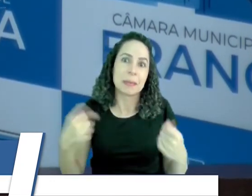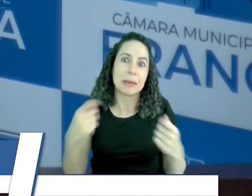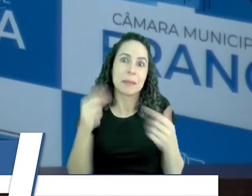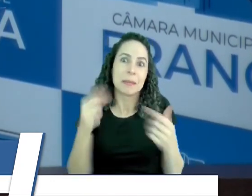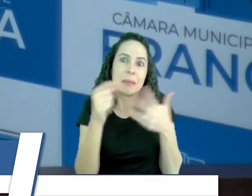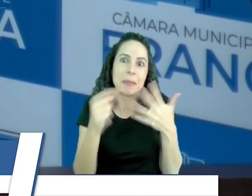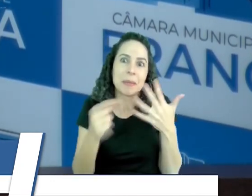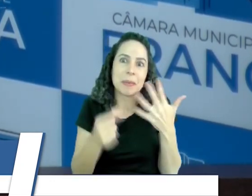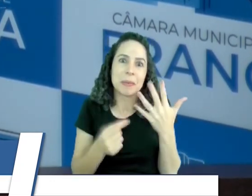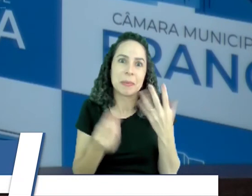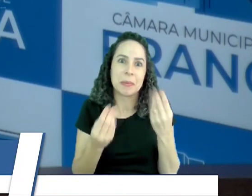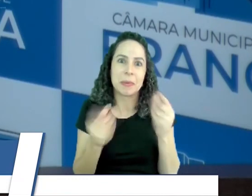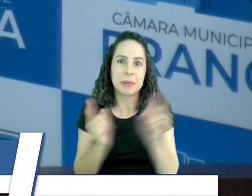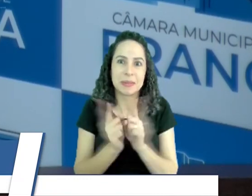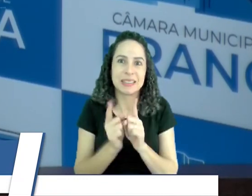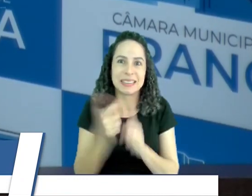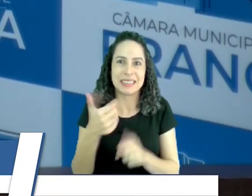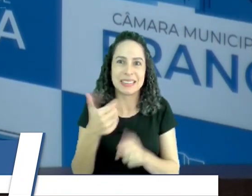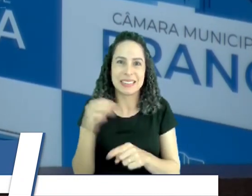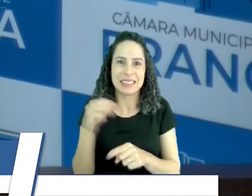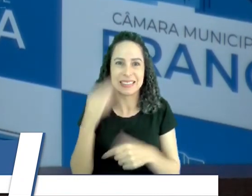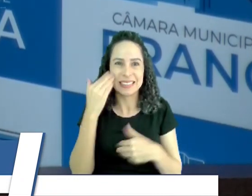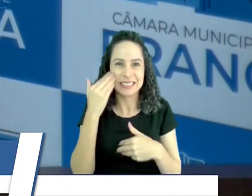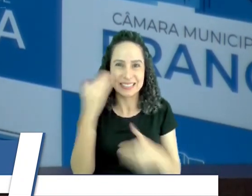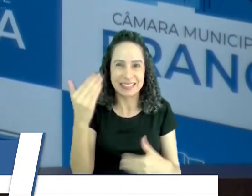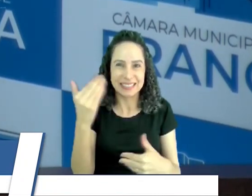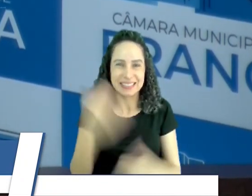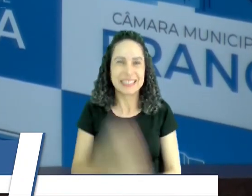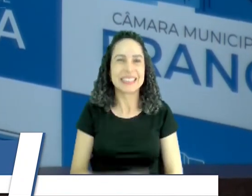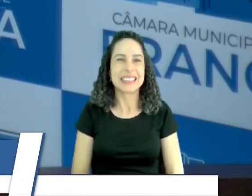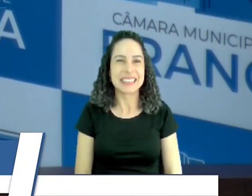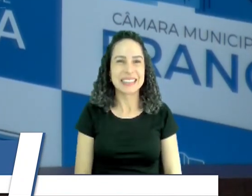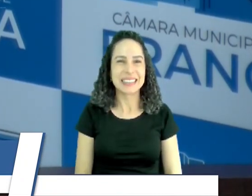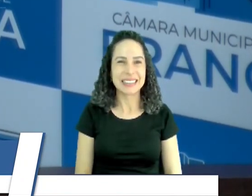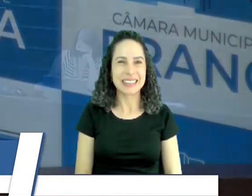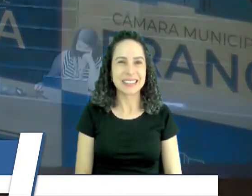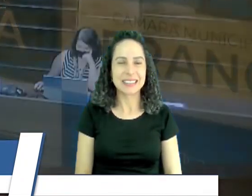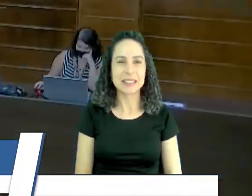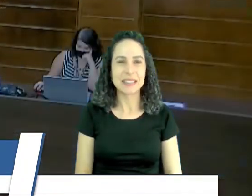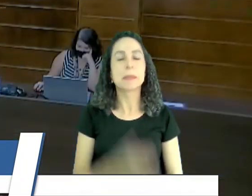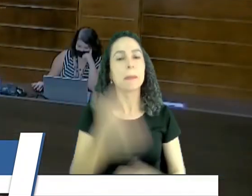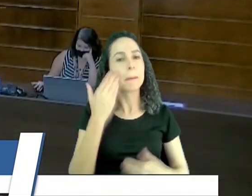falar num 10 minutos, 20. Nós agradecemos,